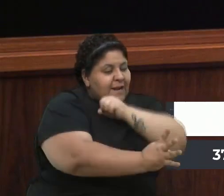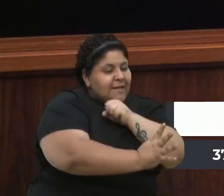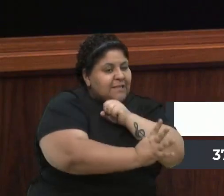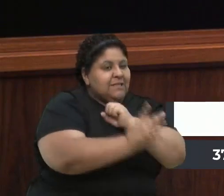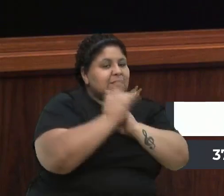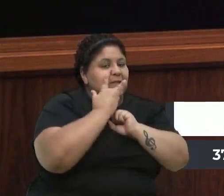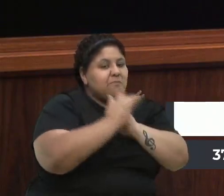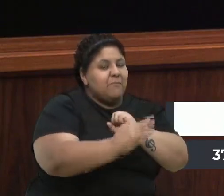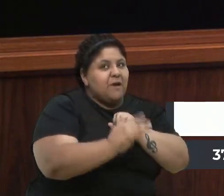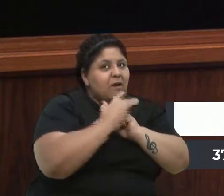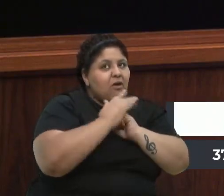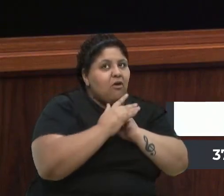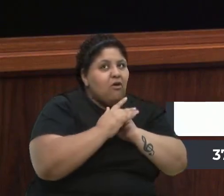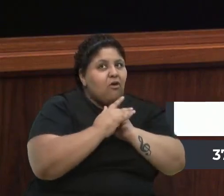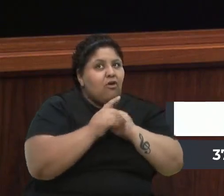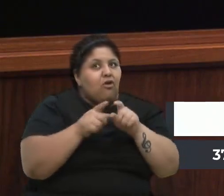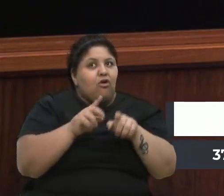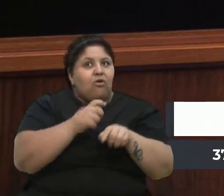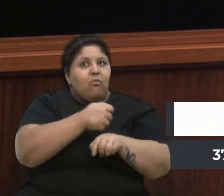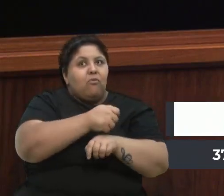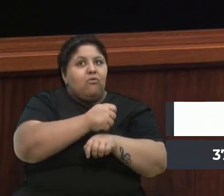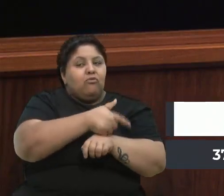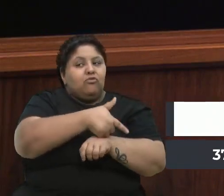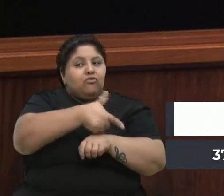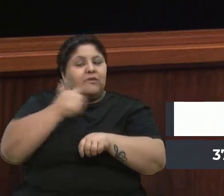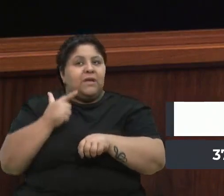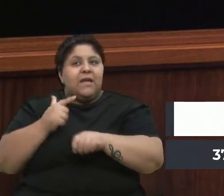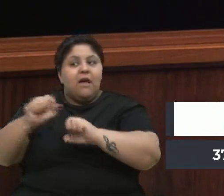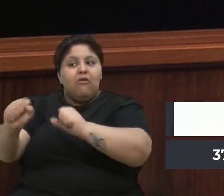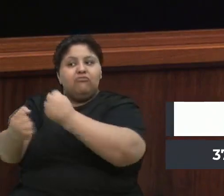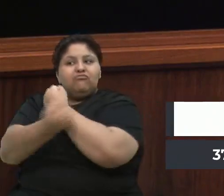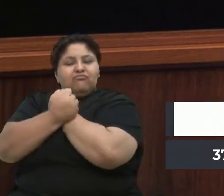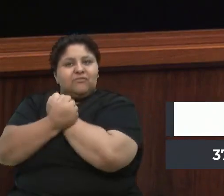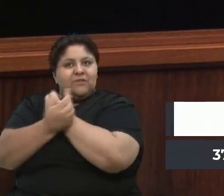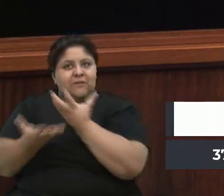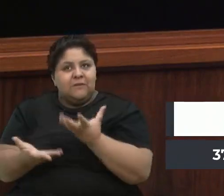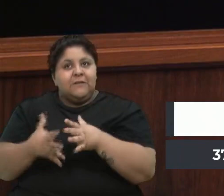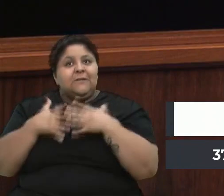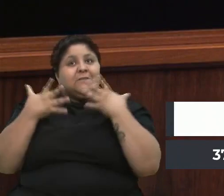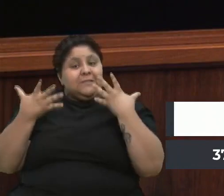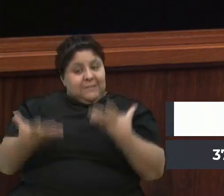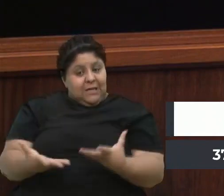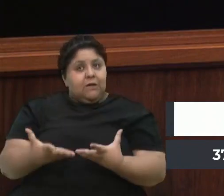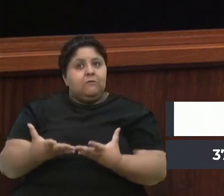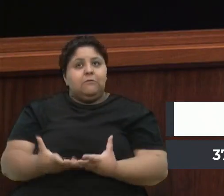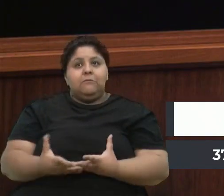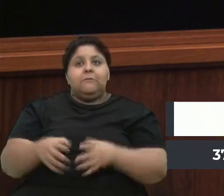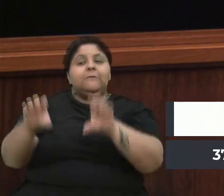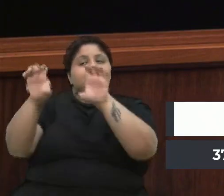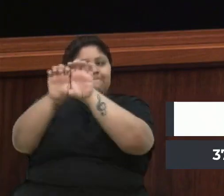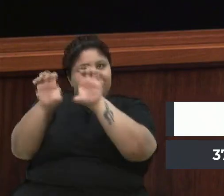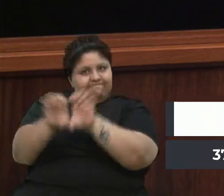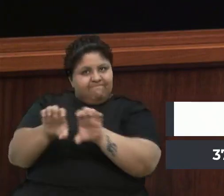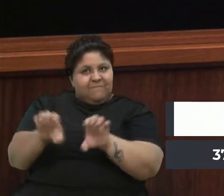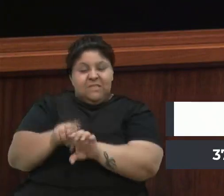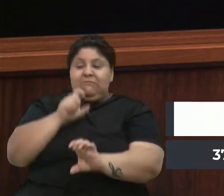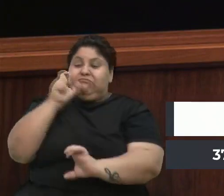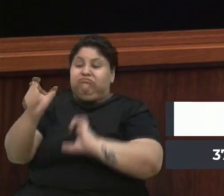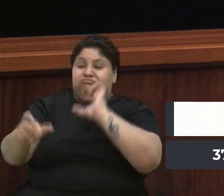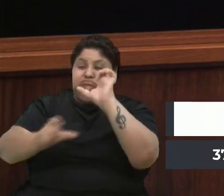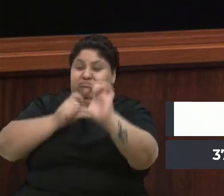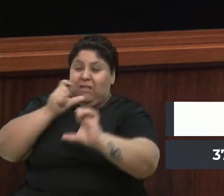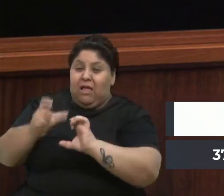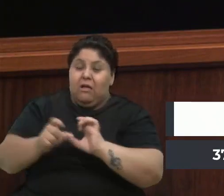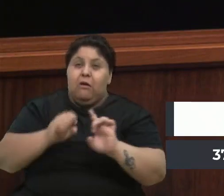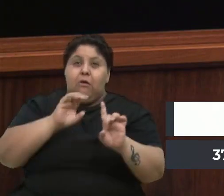próprios escravizados que deixaram de ser escravizados. Então, é uma coisa de estrutura, xingamento, bullying,